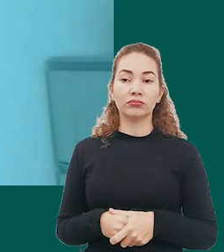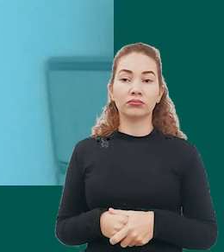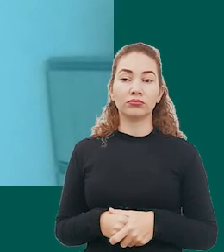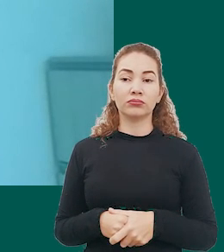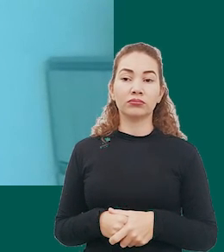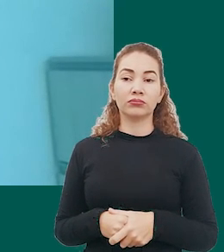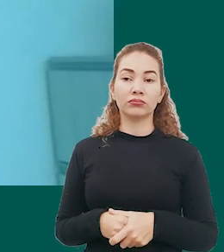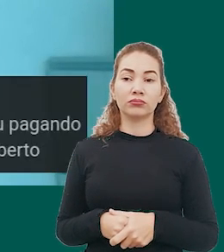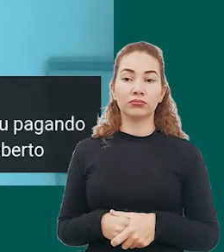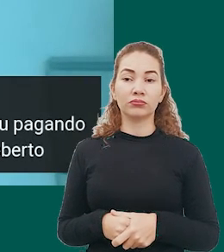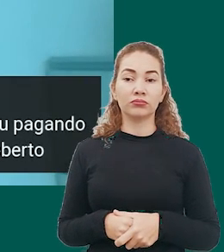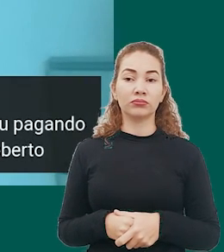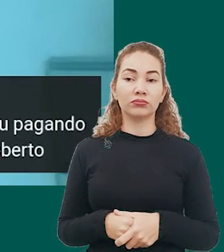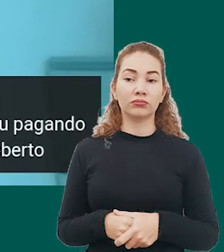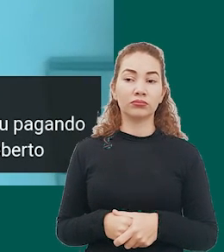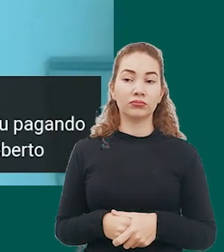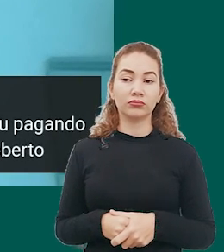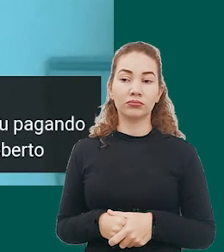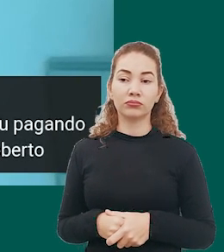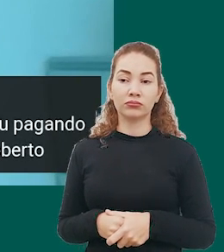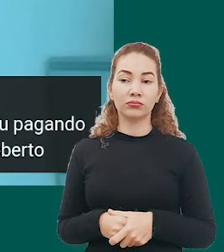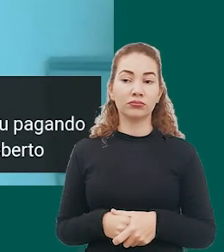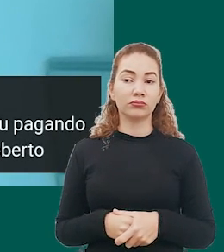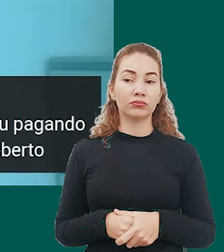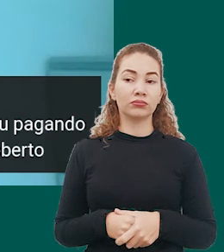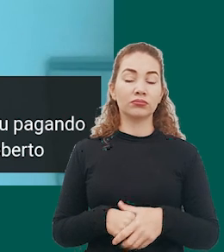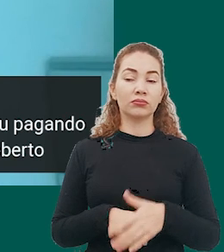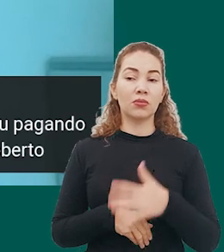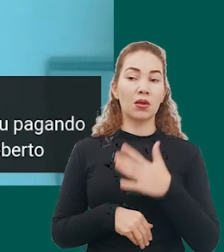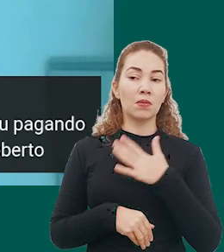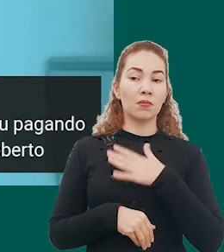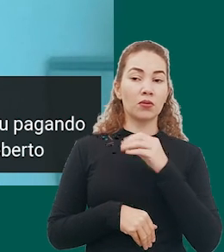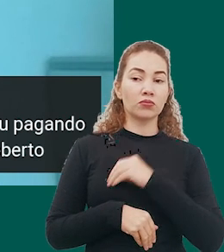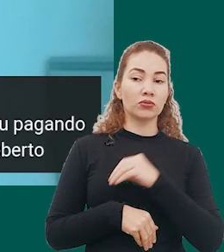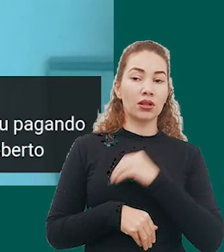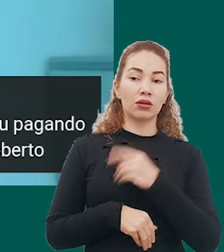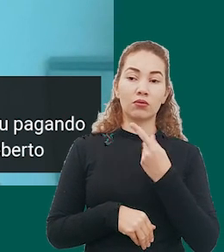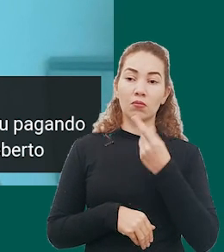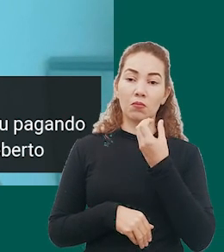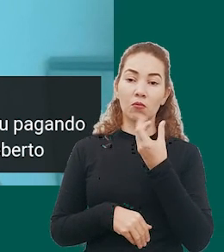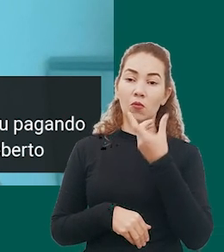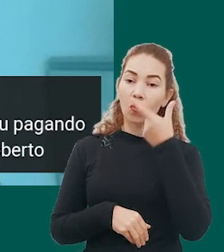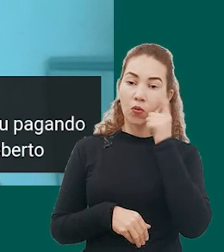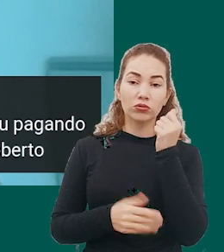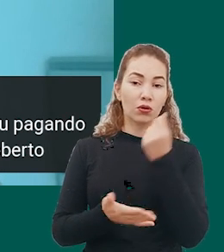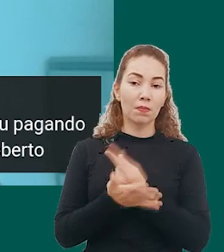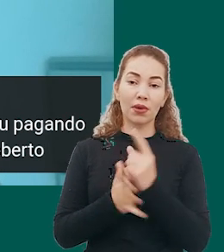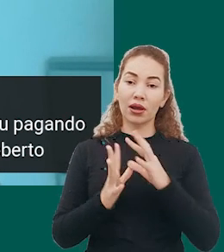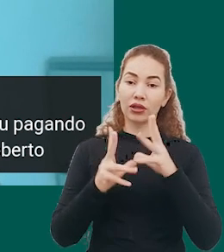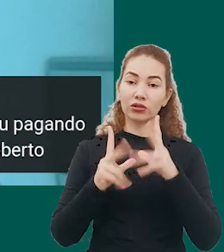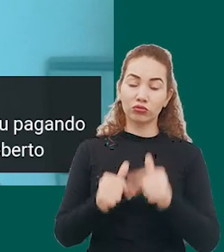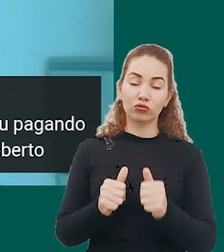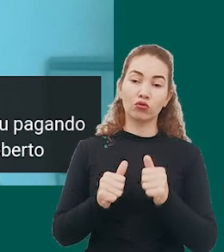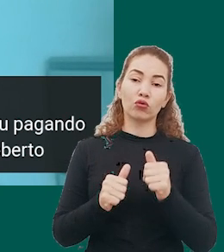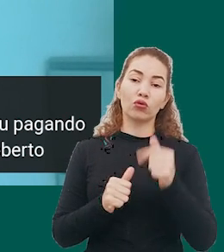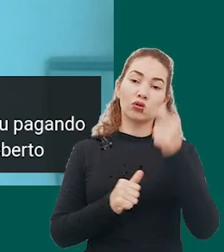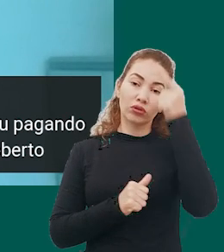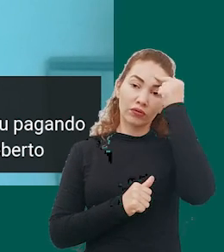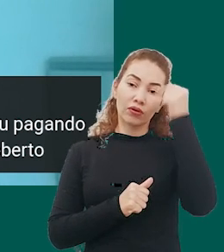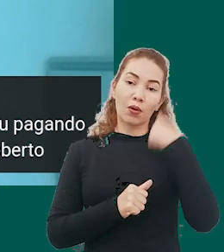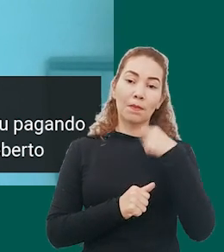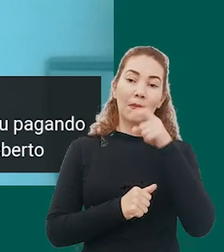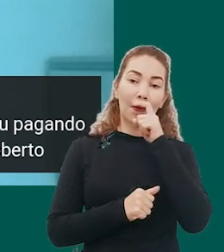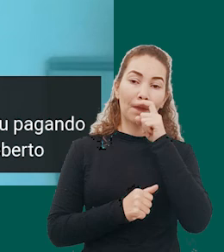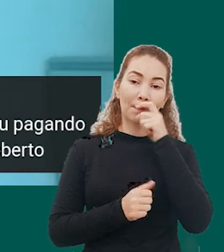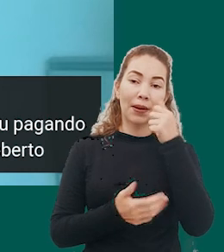Meus rendimentos não são suficientes para cobrir a faculdade. Então, meu pai me ajudou pagando um semestre. Se eu declarar